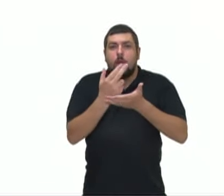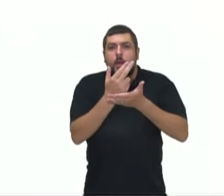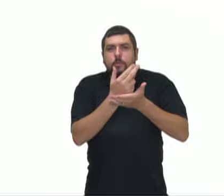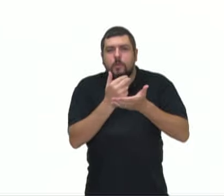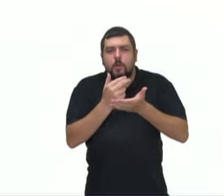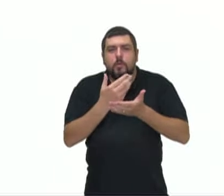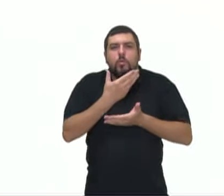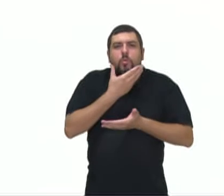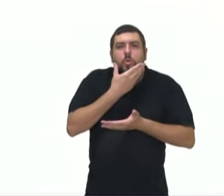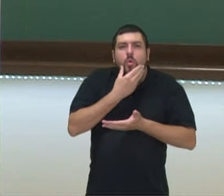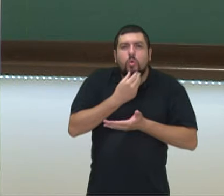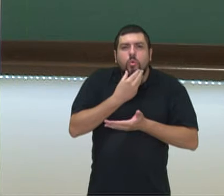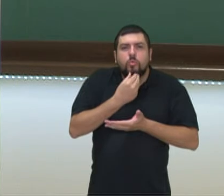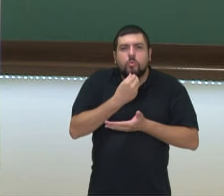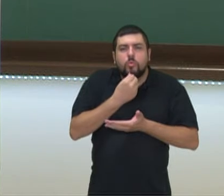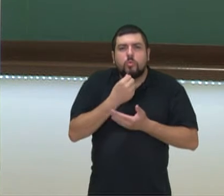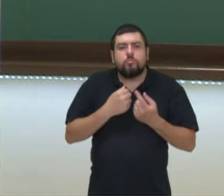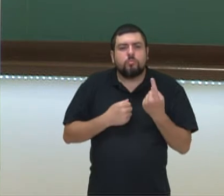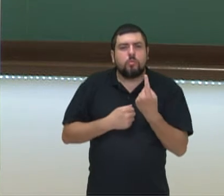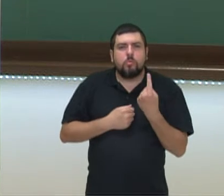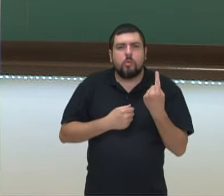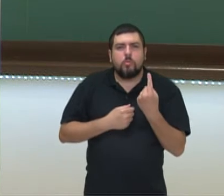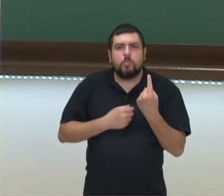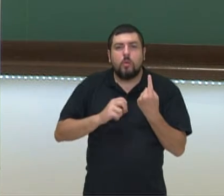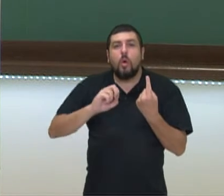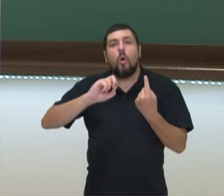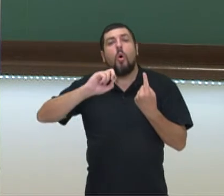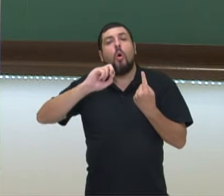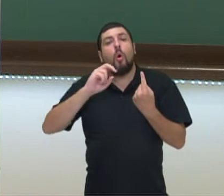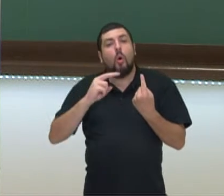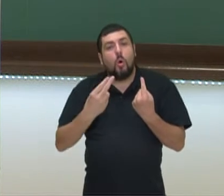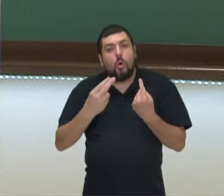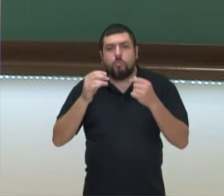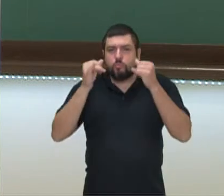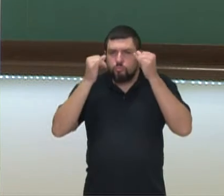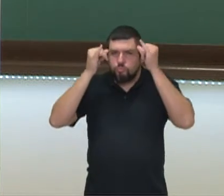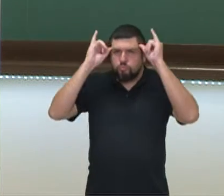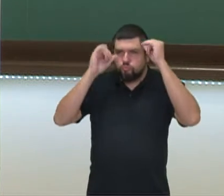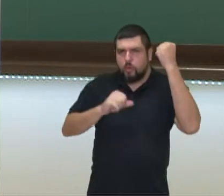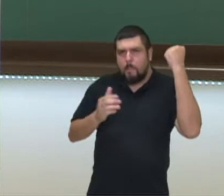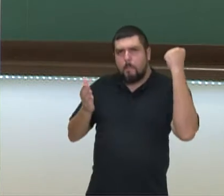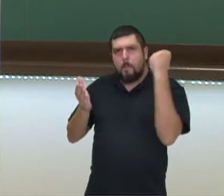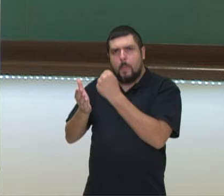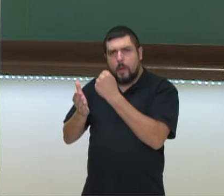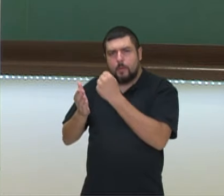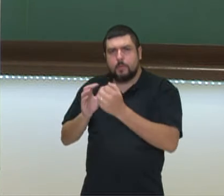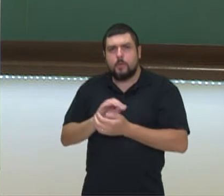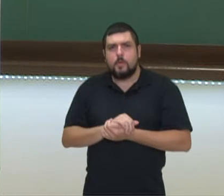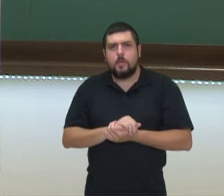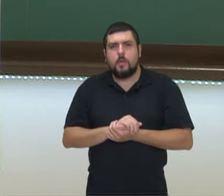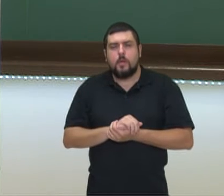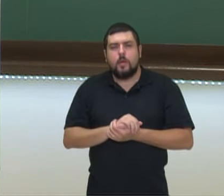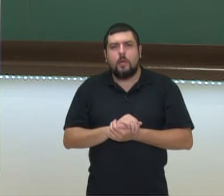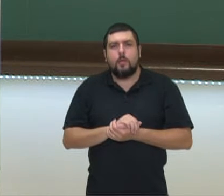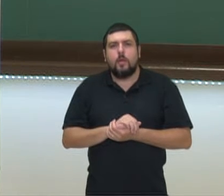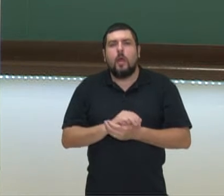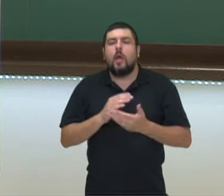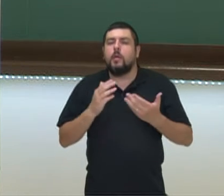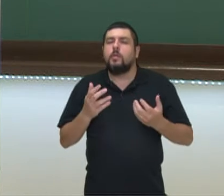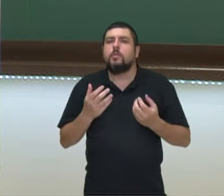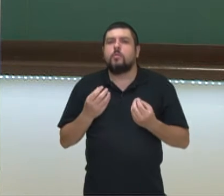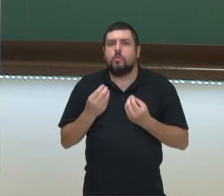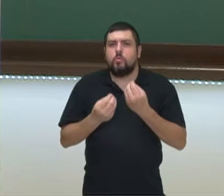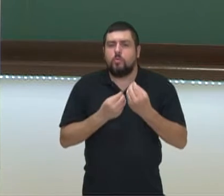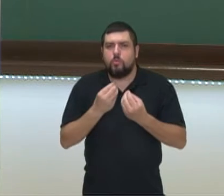de caça. Então era muito comum, né, que eles retratassem esses animais que eles caçavam ou até mesmo animais que representassem